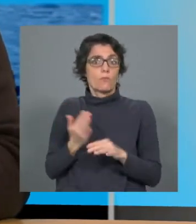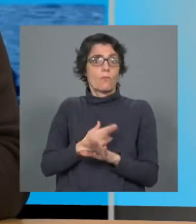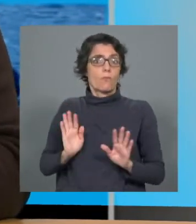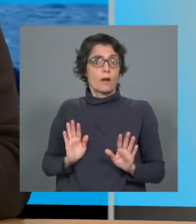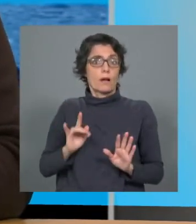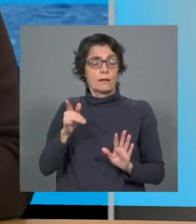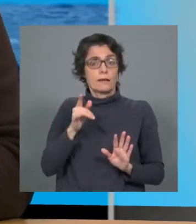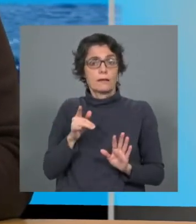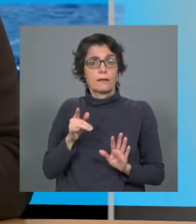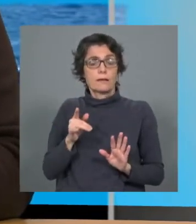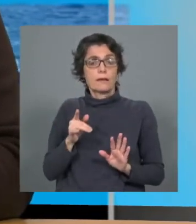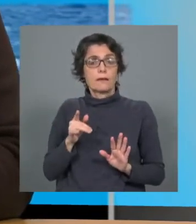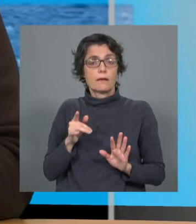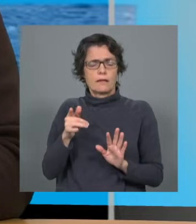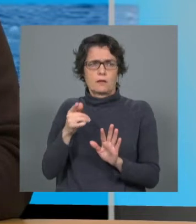de então porque essas